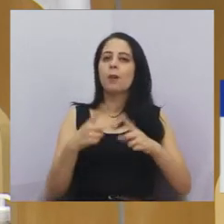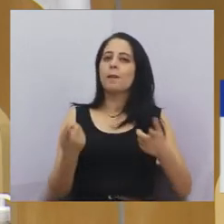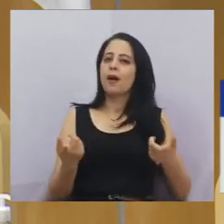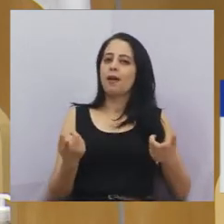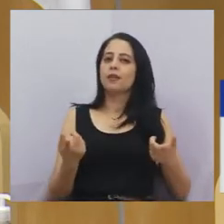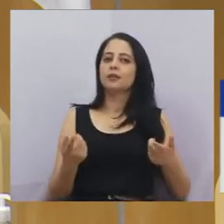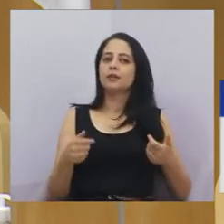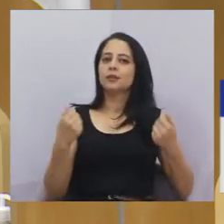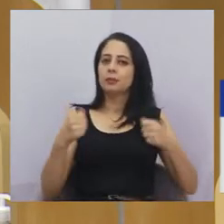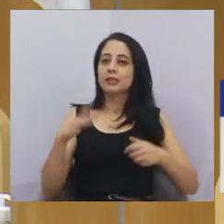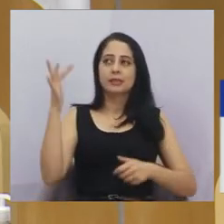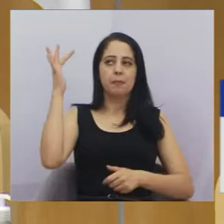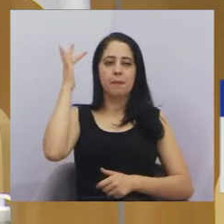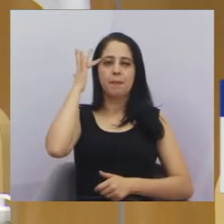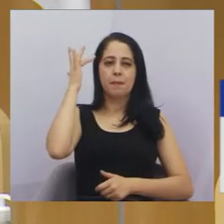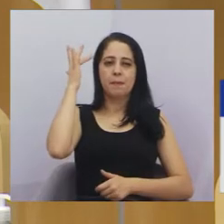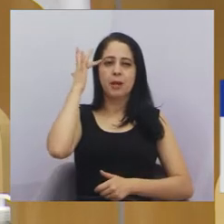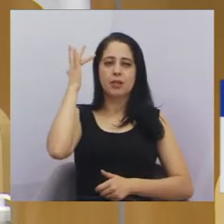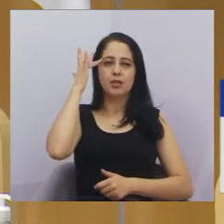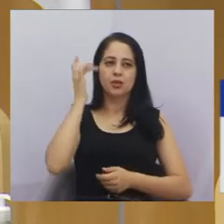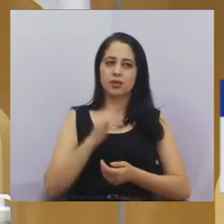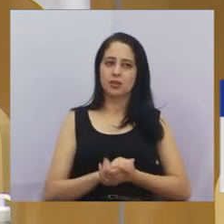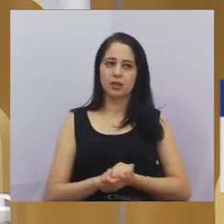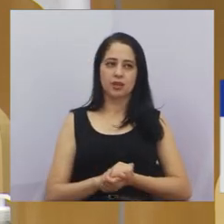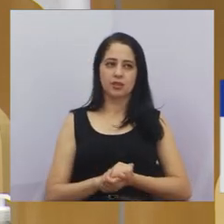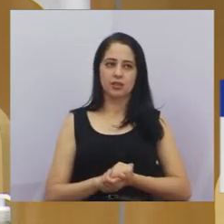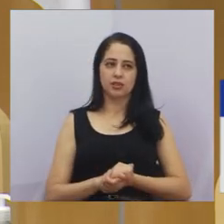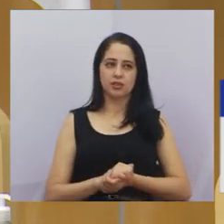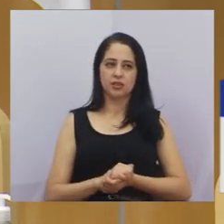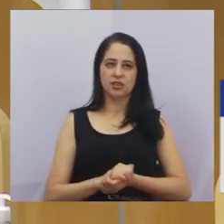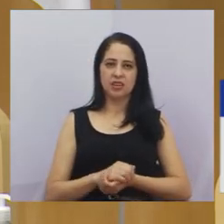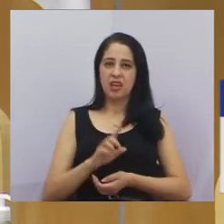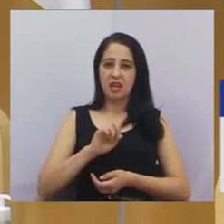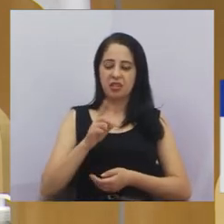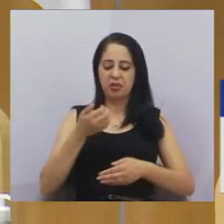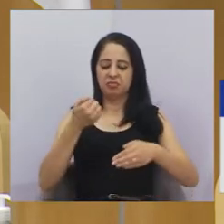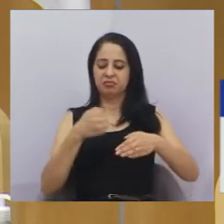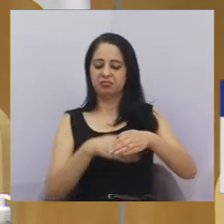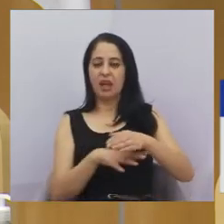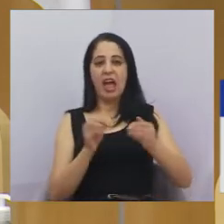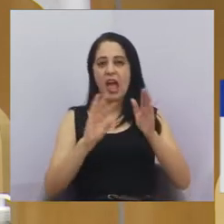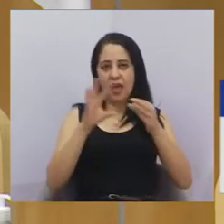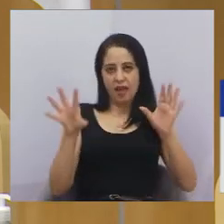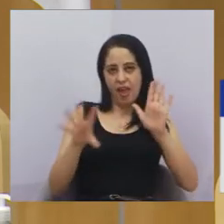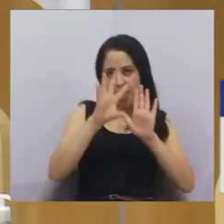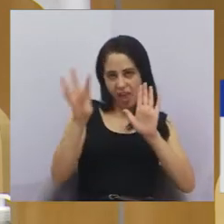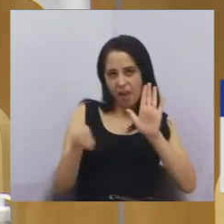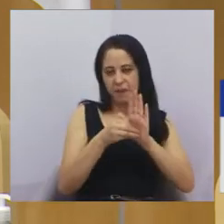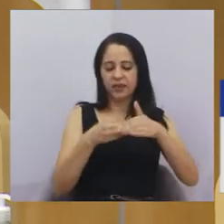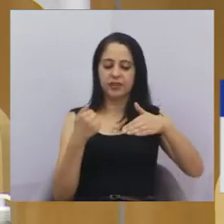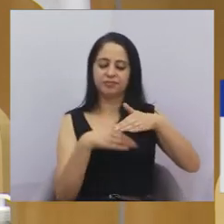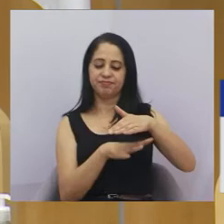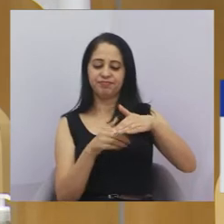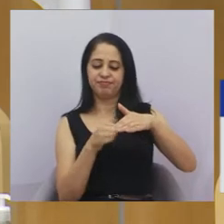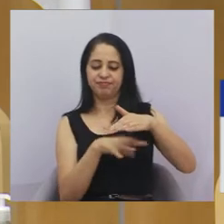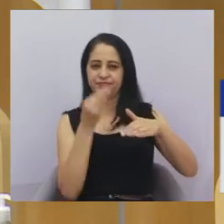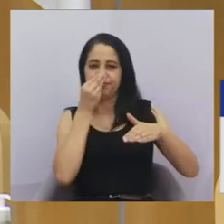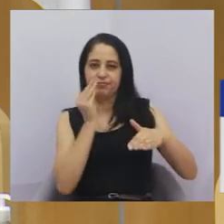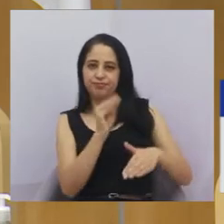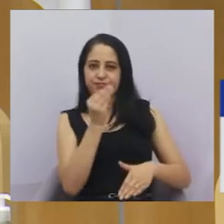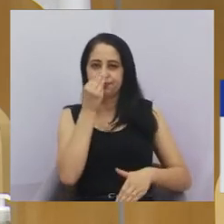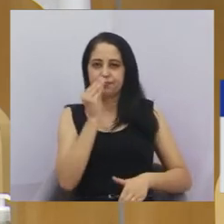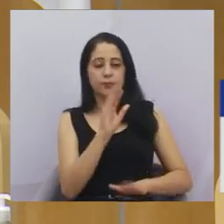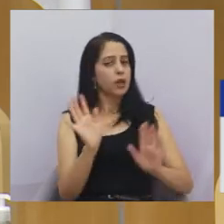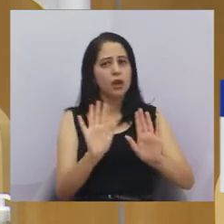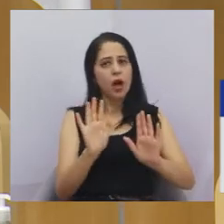encará-los com maturidade e não com arquivamento de emendas aqui, que eu acho muito pequeno. Eu acho que tem que trazer para